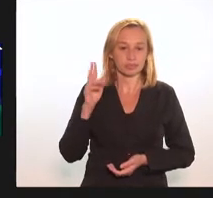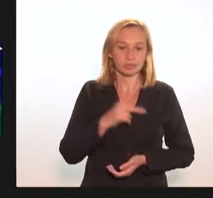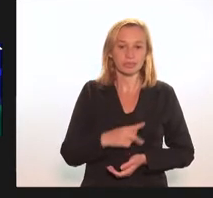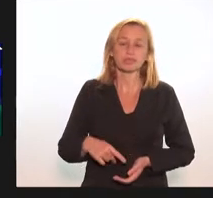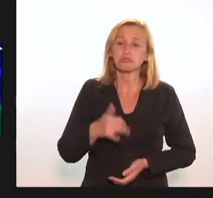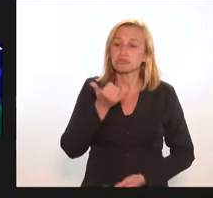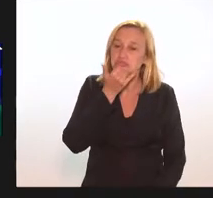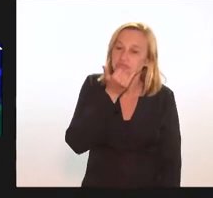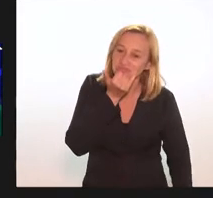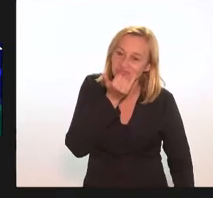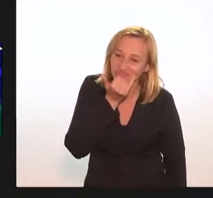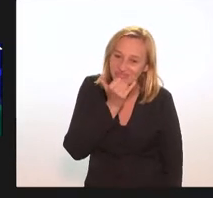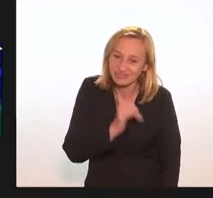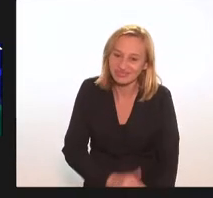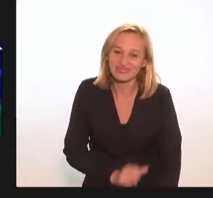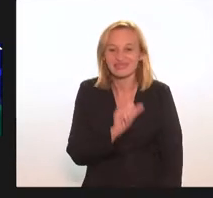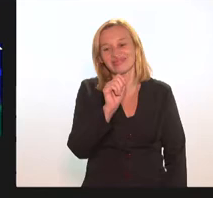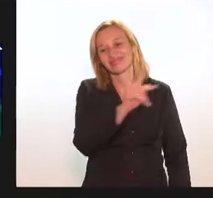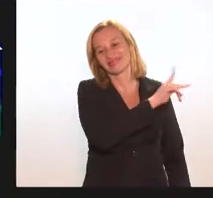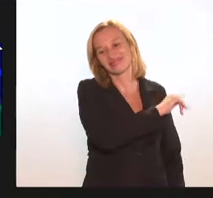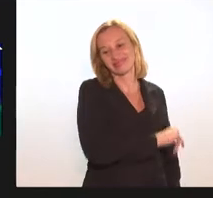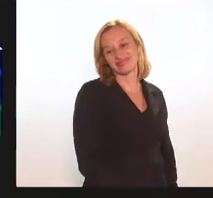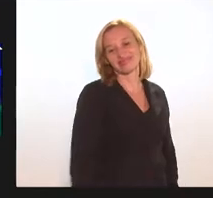Perdão, Márcio. Ok.